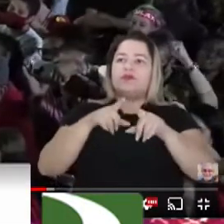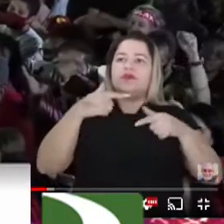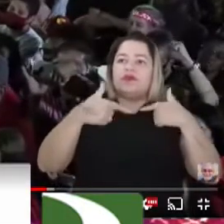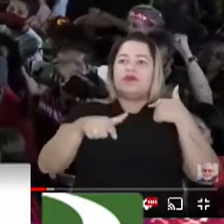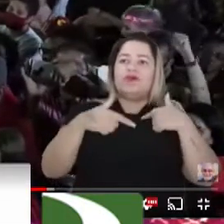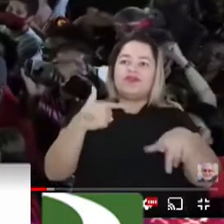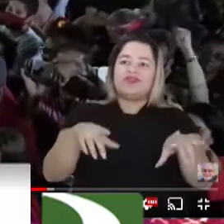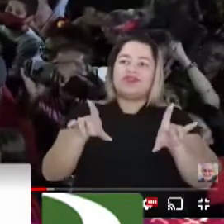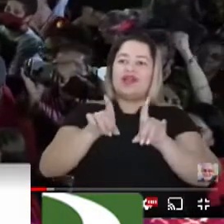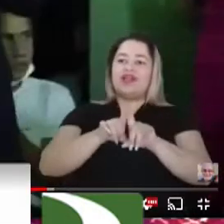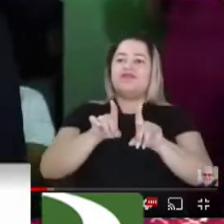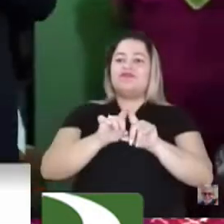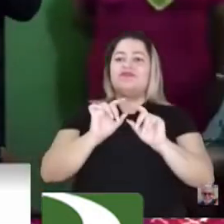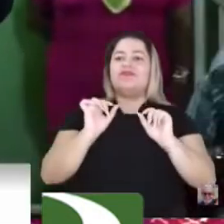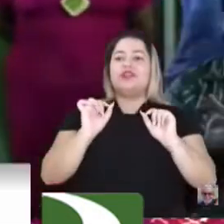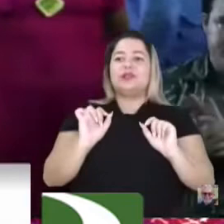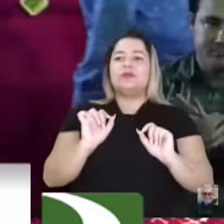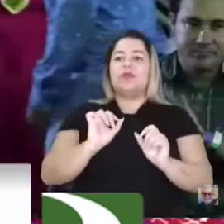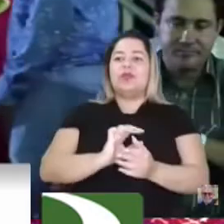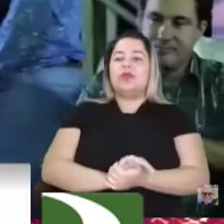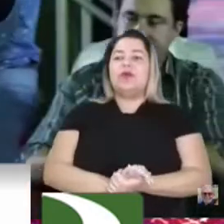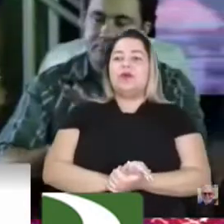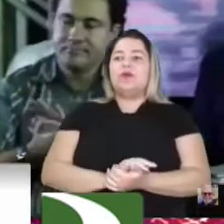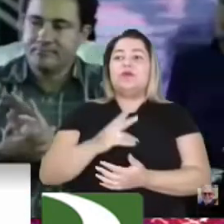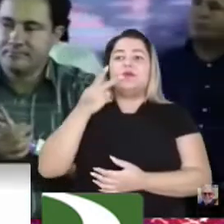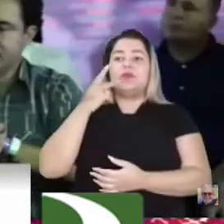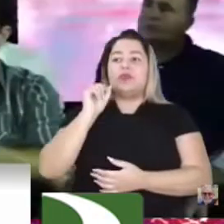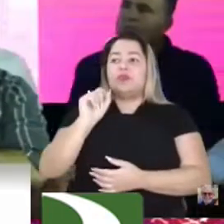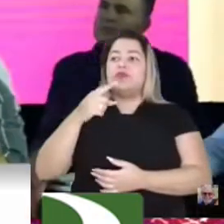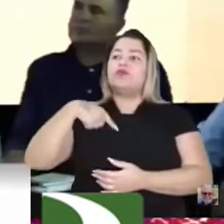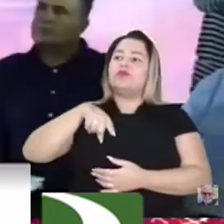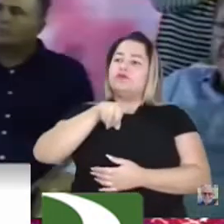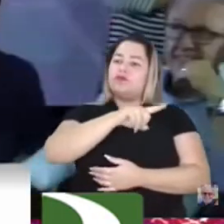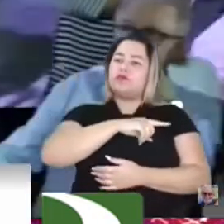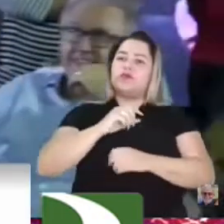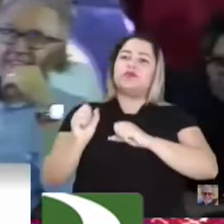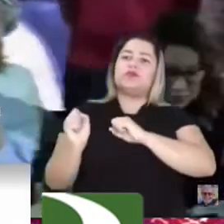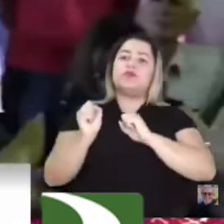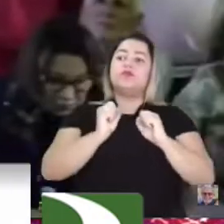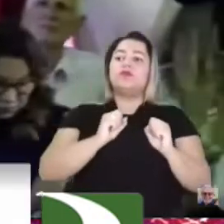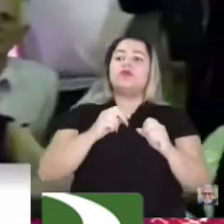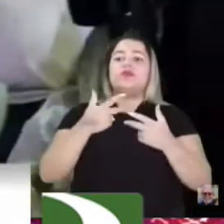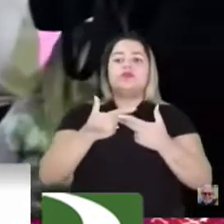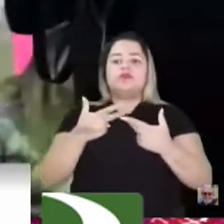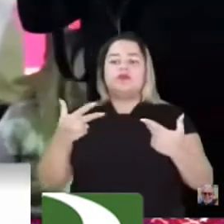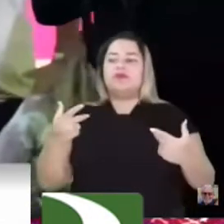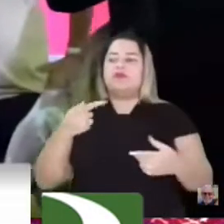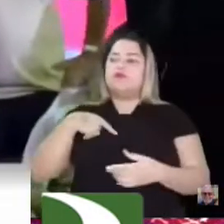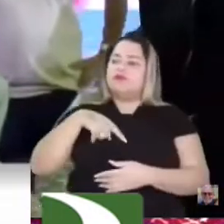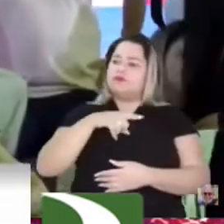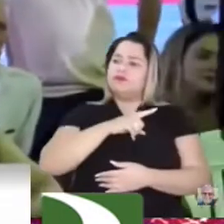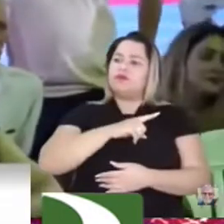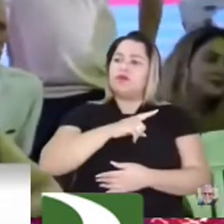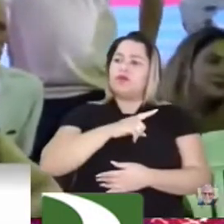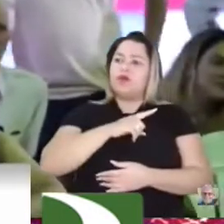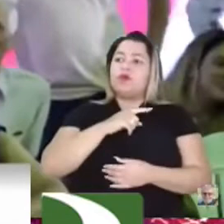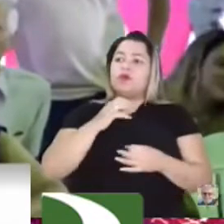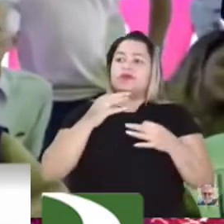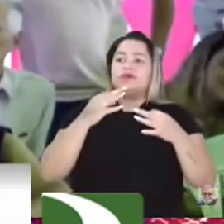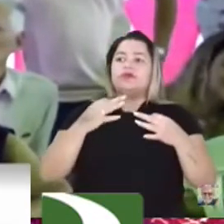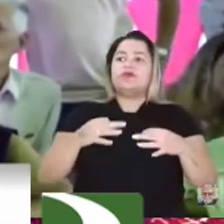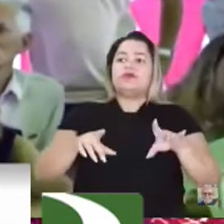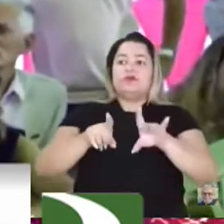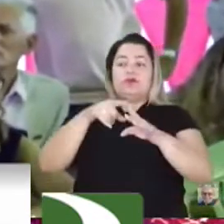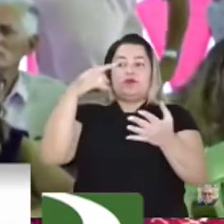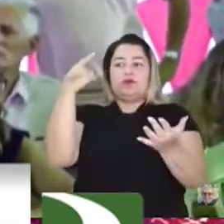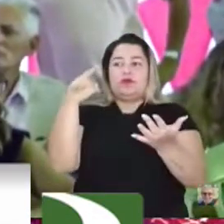isso tem mais de mês. O que, que tem que ser feito? É mudar a política de paridade de preço. E eu vou repetir